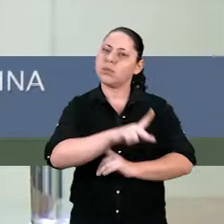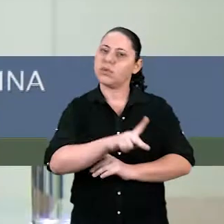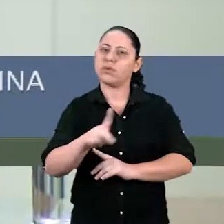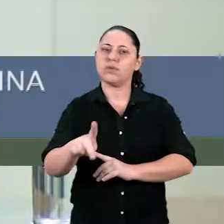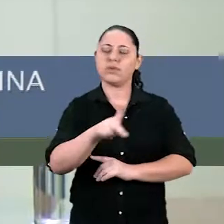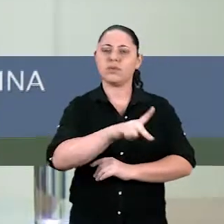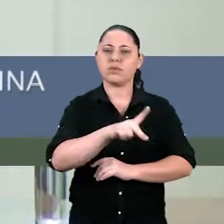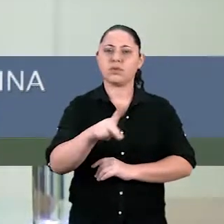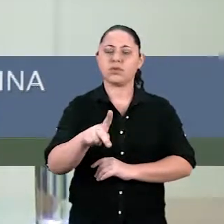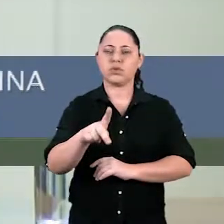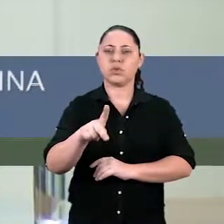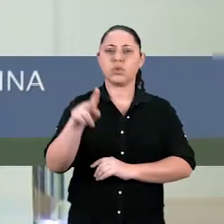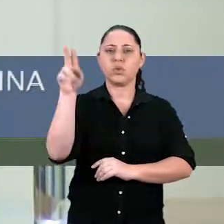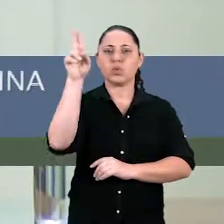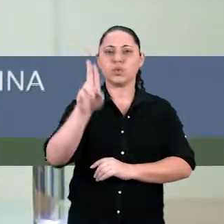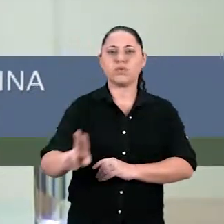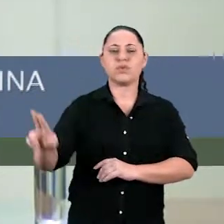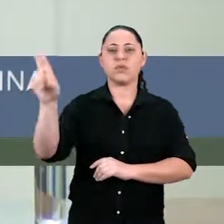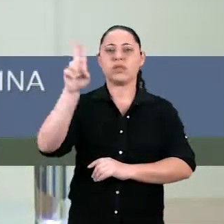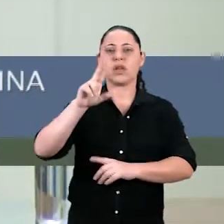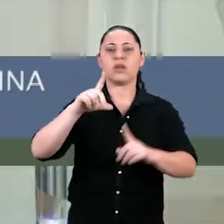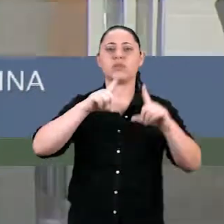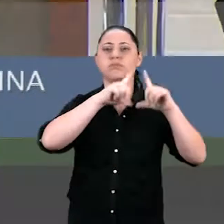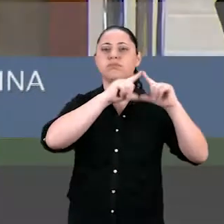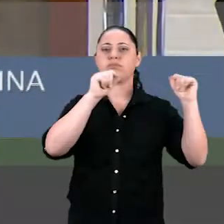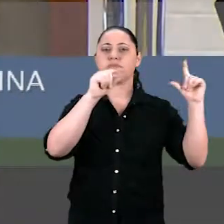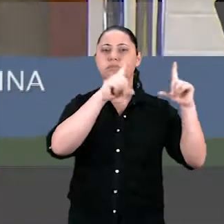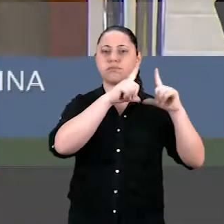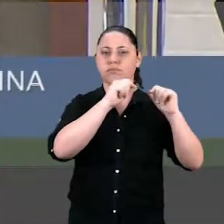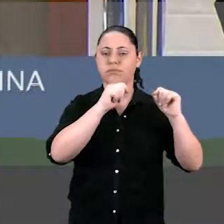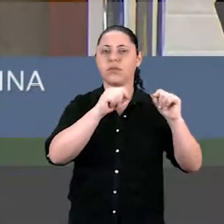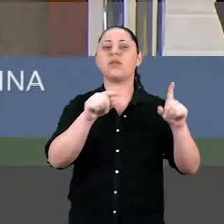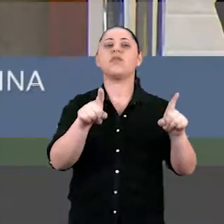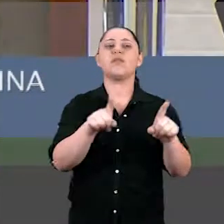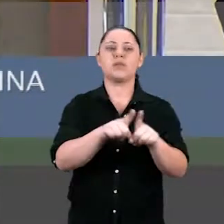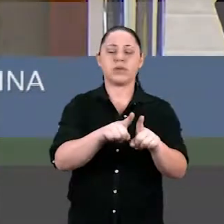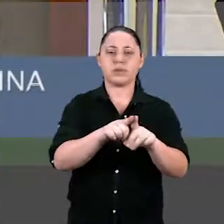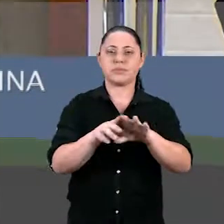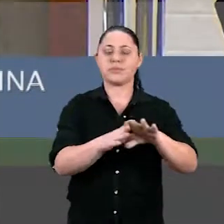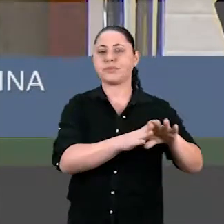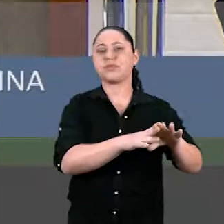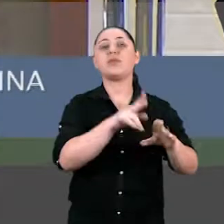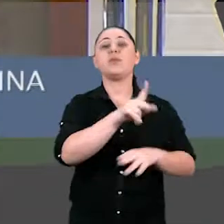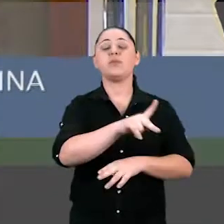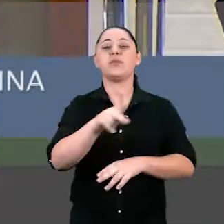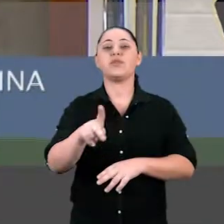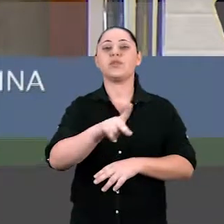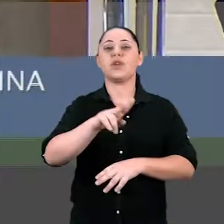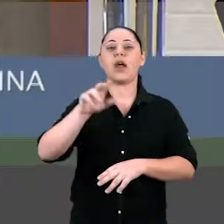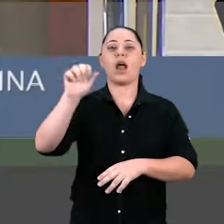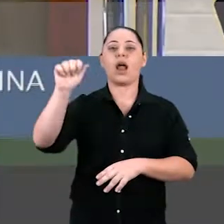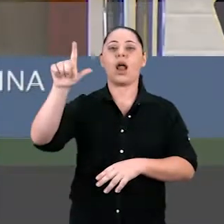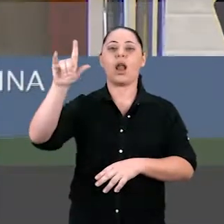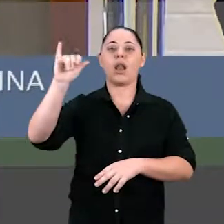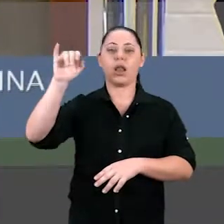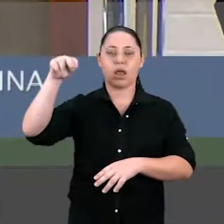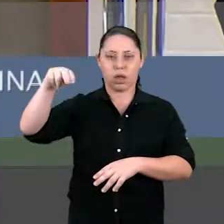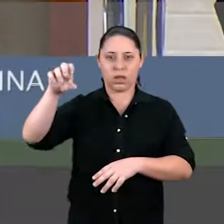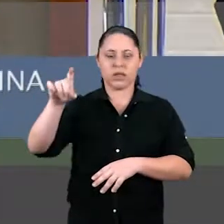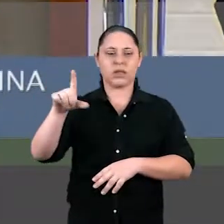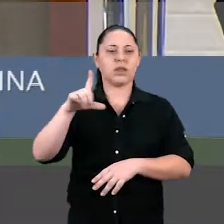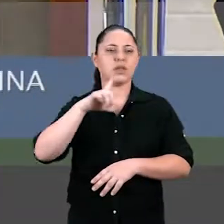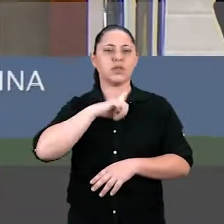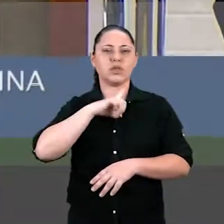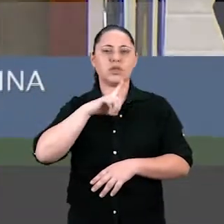Maranhão e hoje da Universidade de Brasília. E a professora doutora Aline Rezende Pérez Osório, que